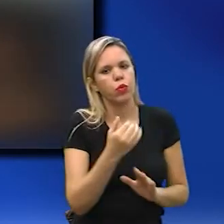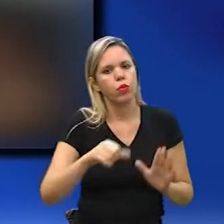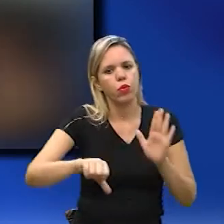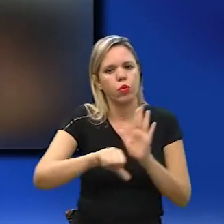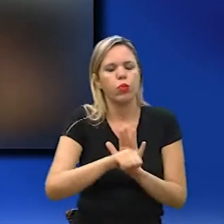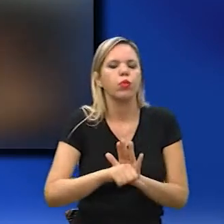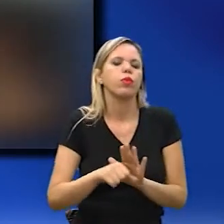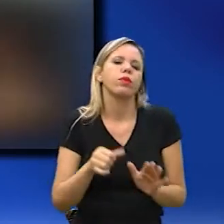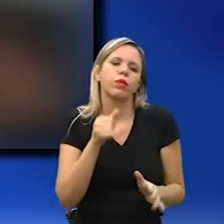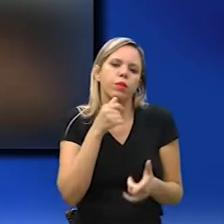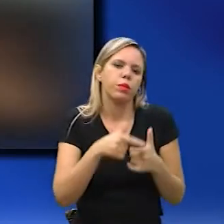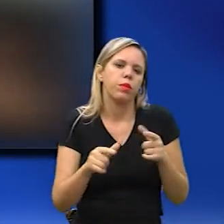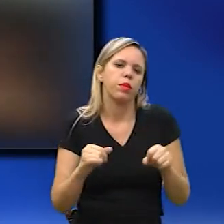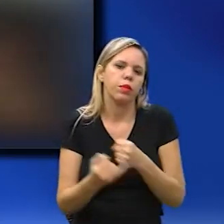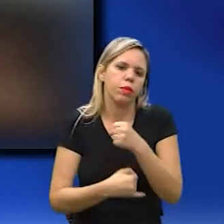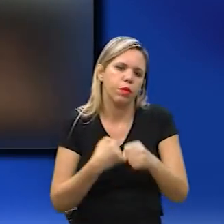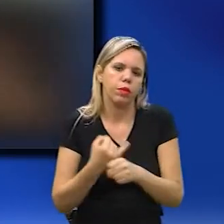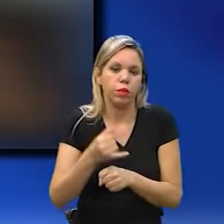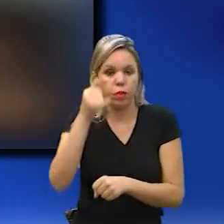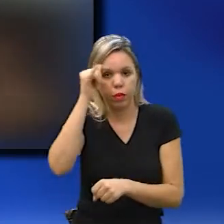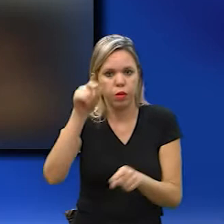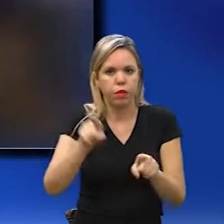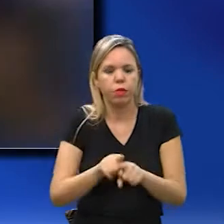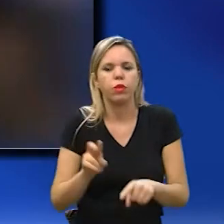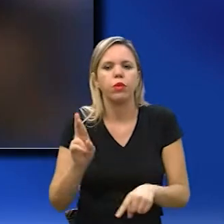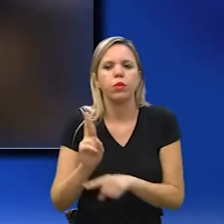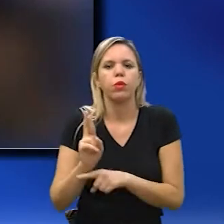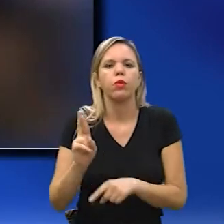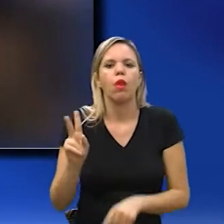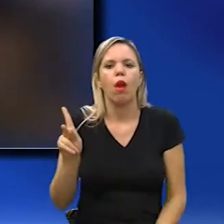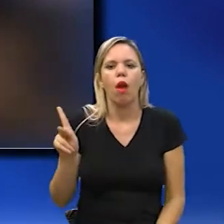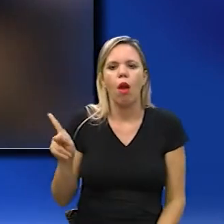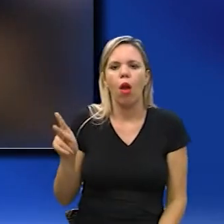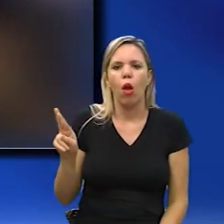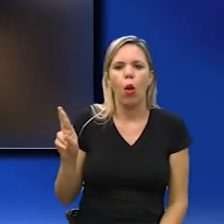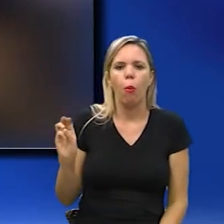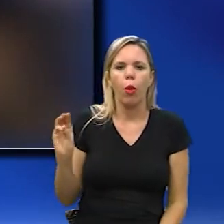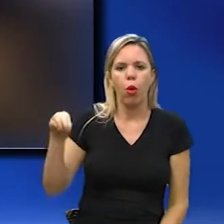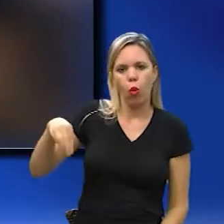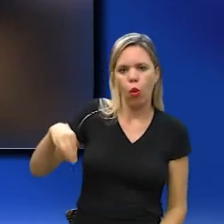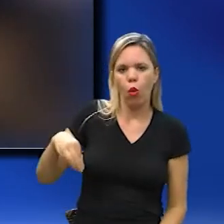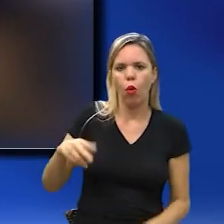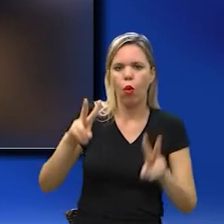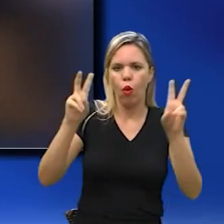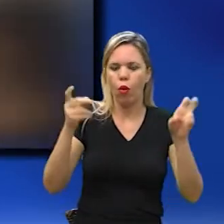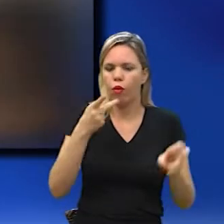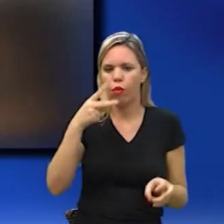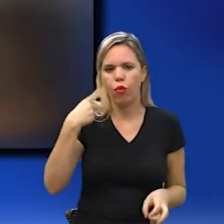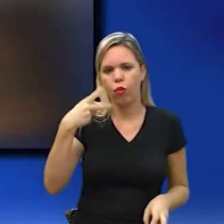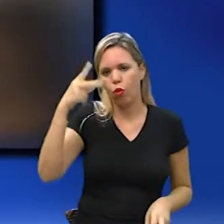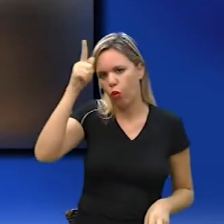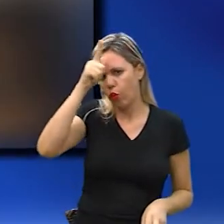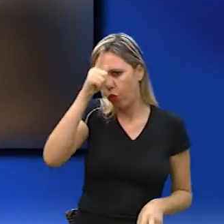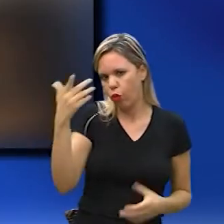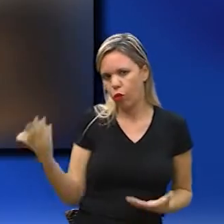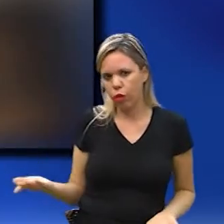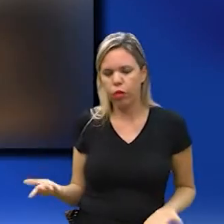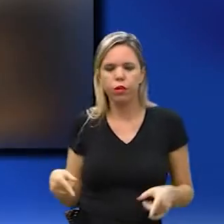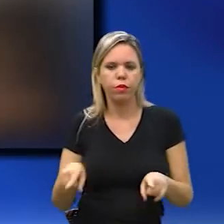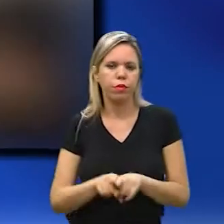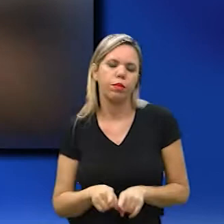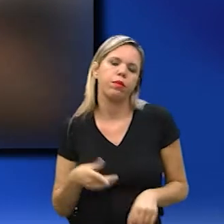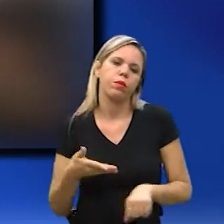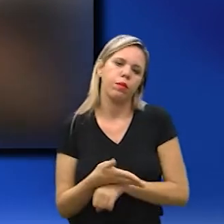dos crimes digitais e o seu combate. Representantes do PROCON falaram sobre o assunto. O vereador Gustavo